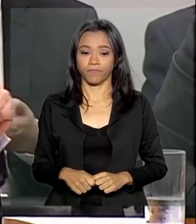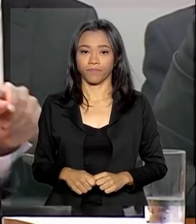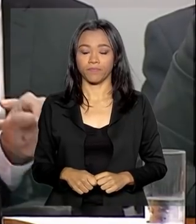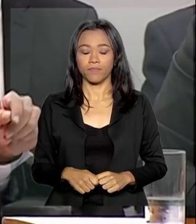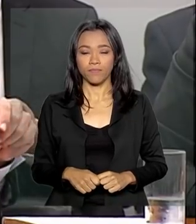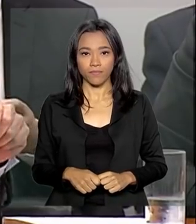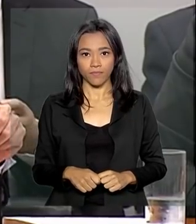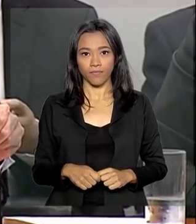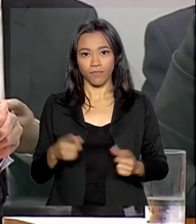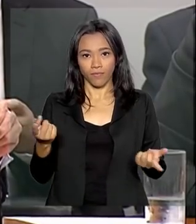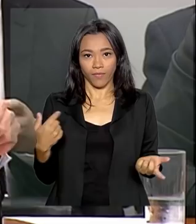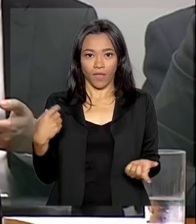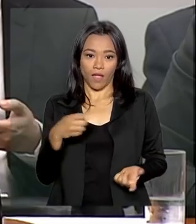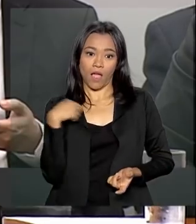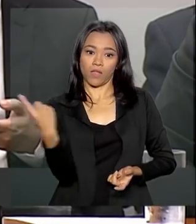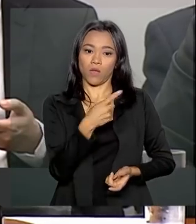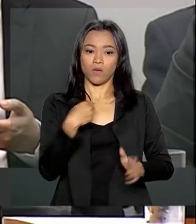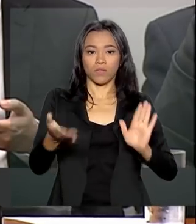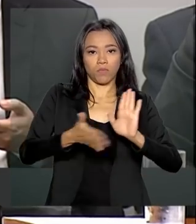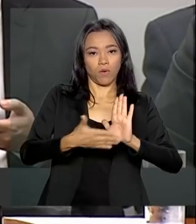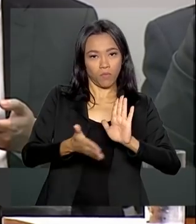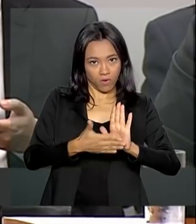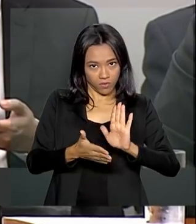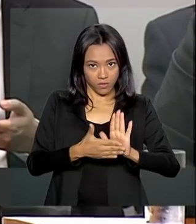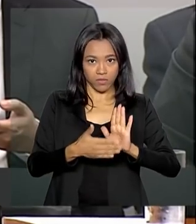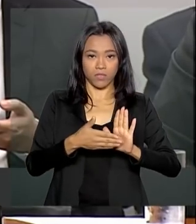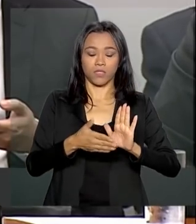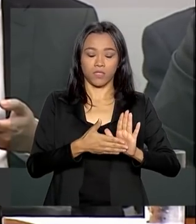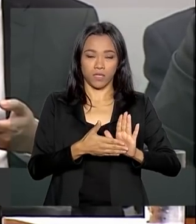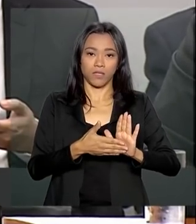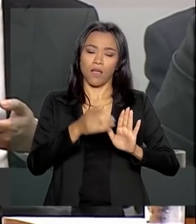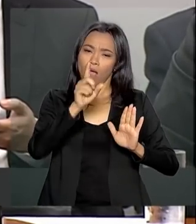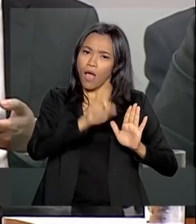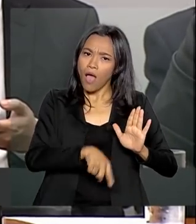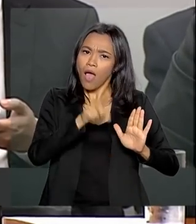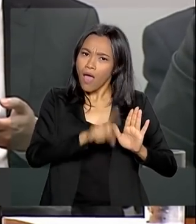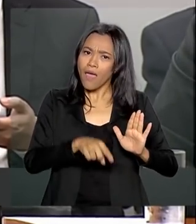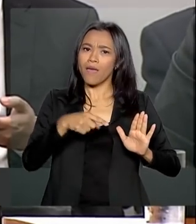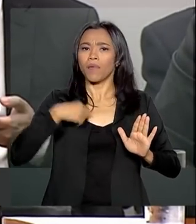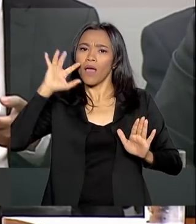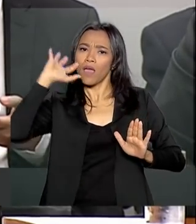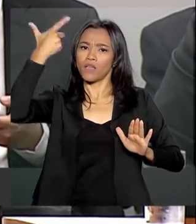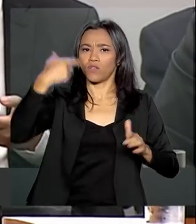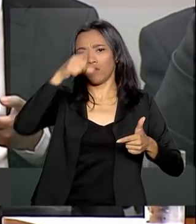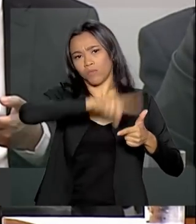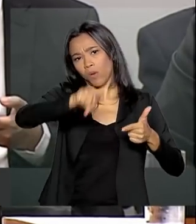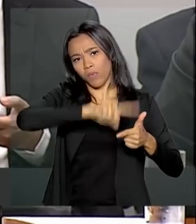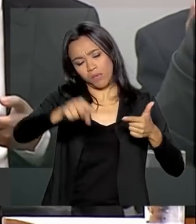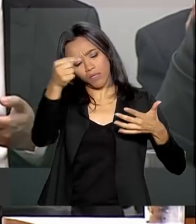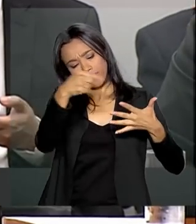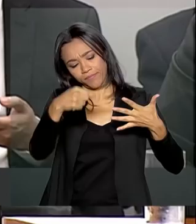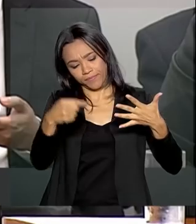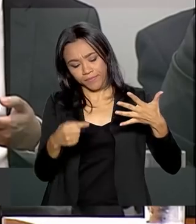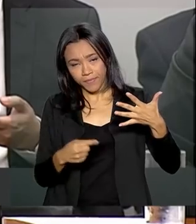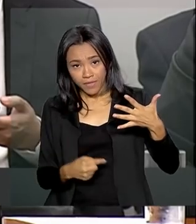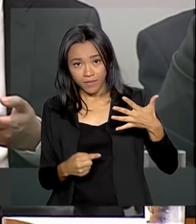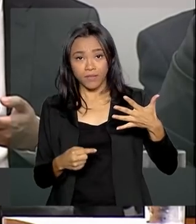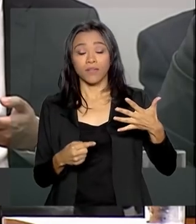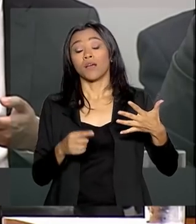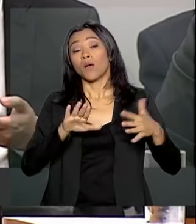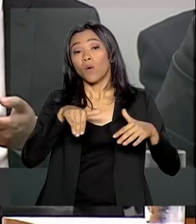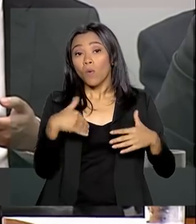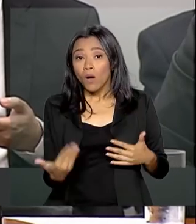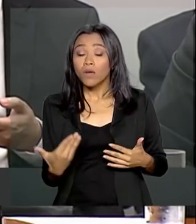A nossa reforma tenta justamente endereçar esses problemas. Quando nós